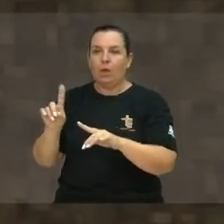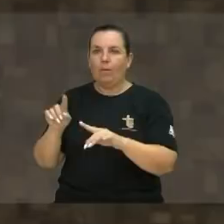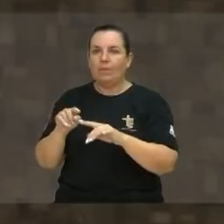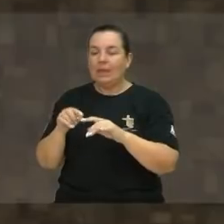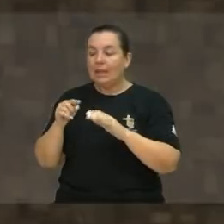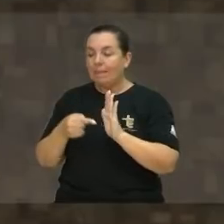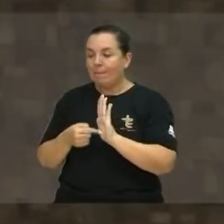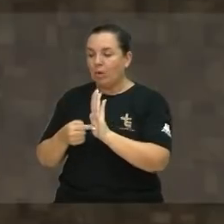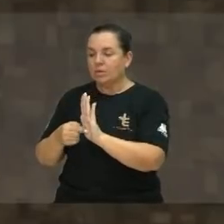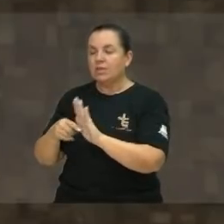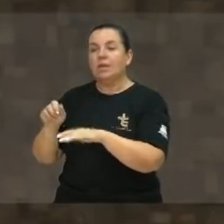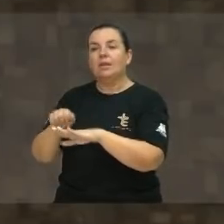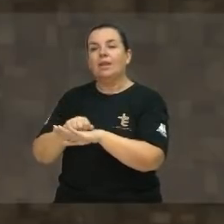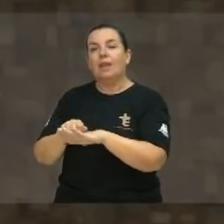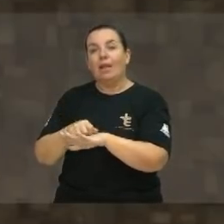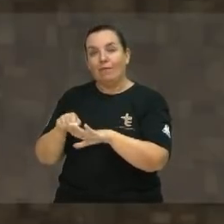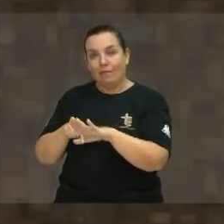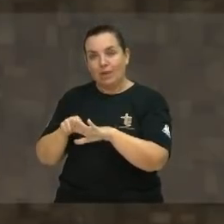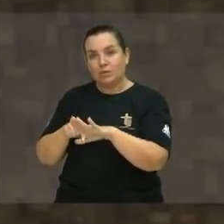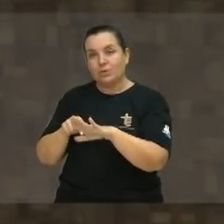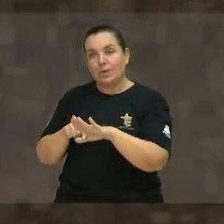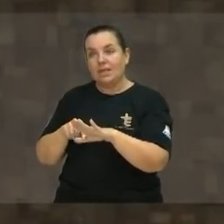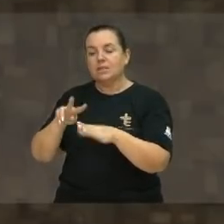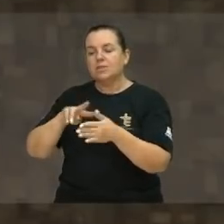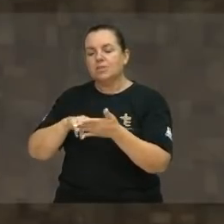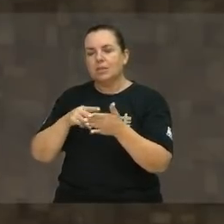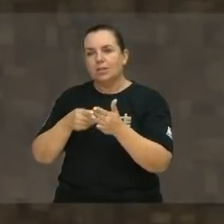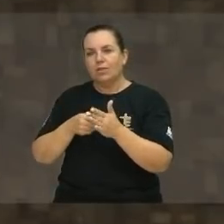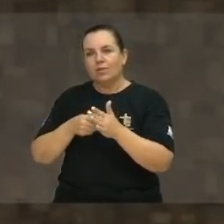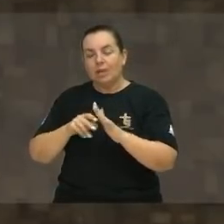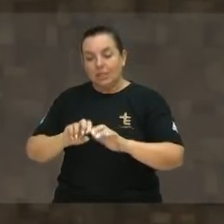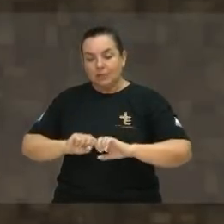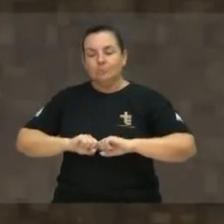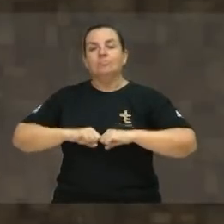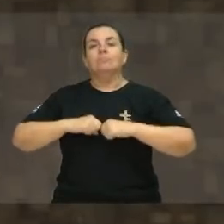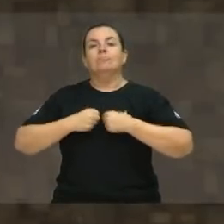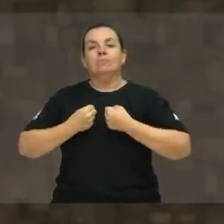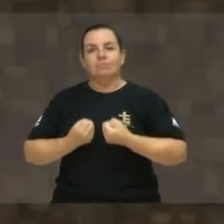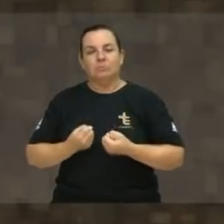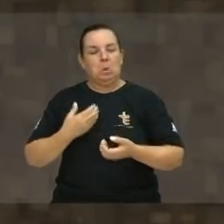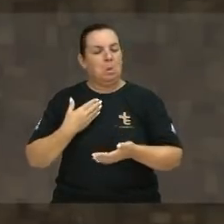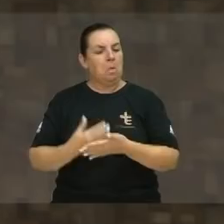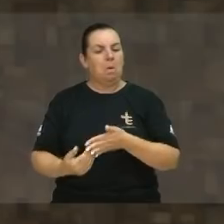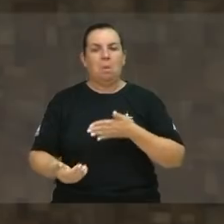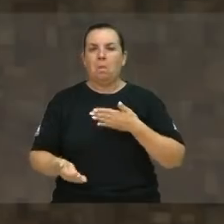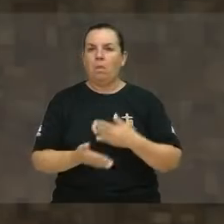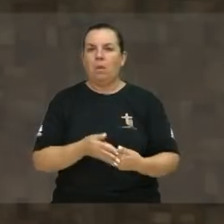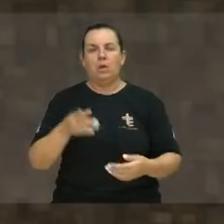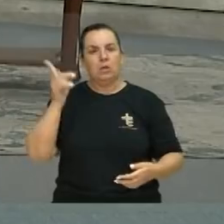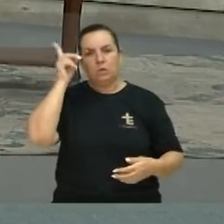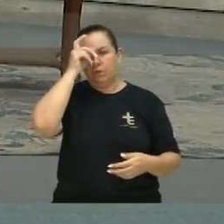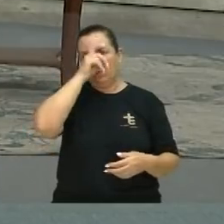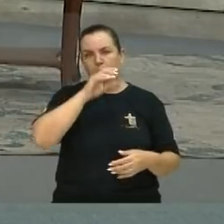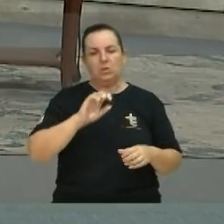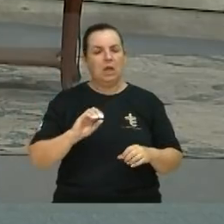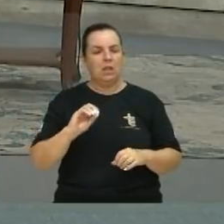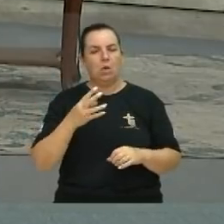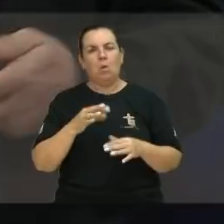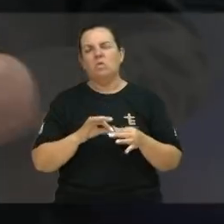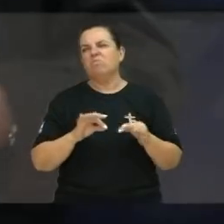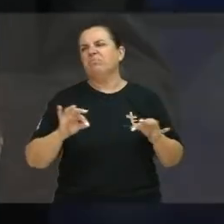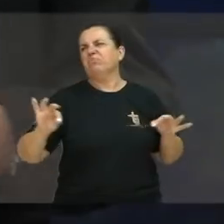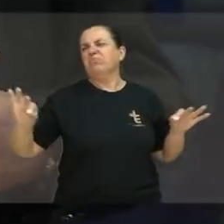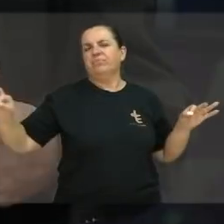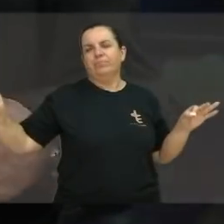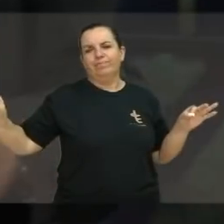lavar os pés significa superar quaisquer barreiras ou distâncias amentos